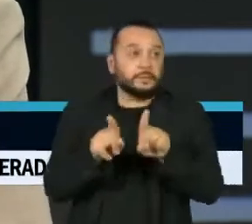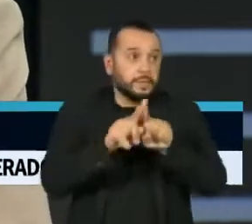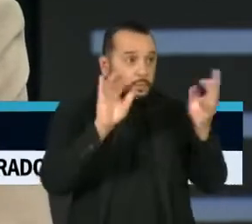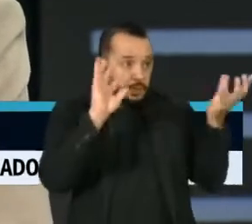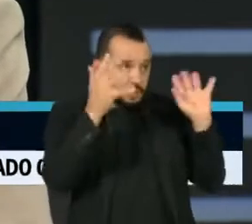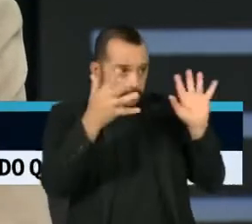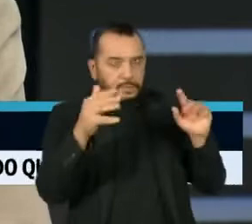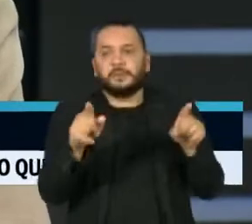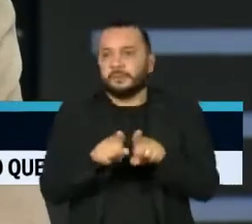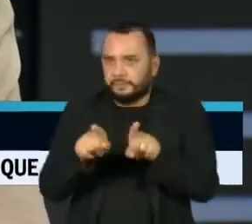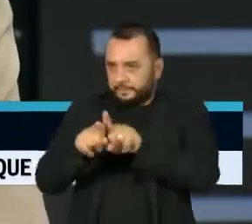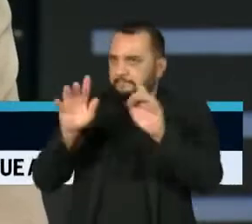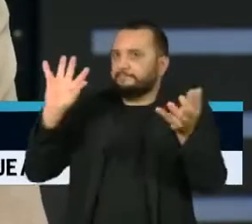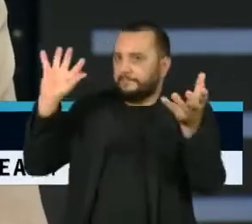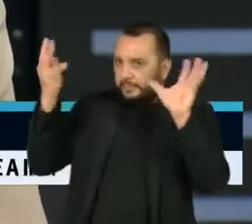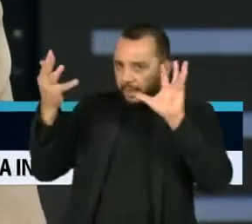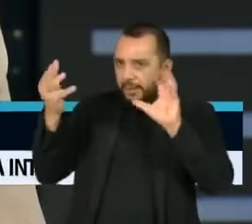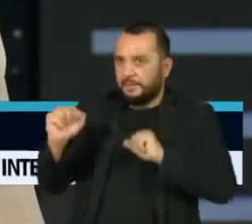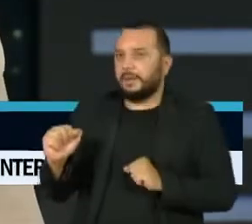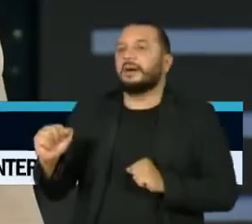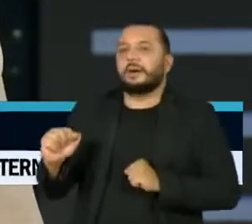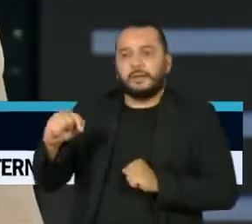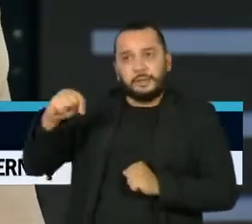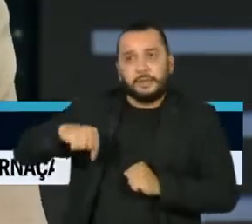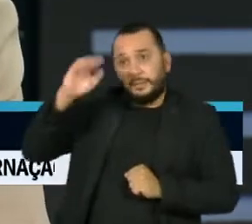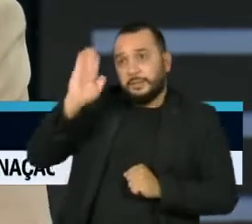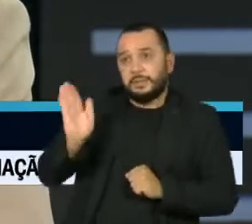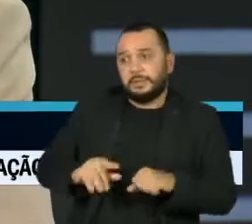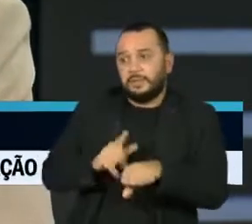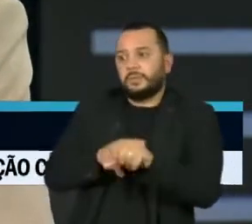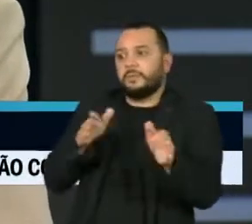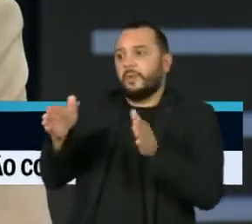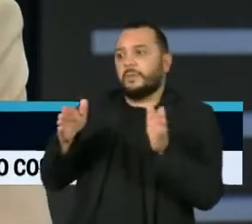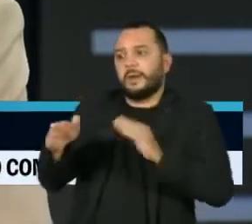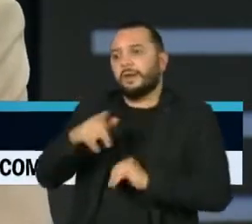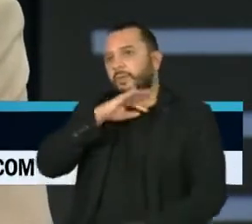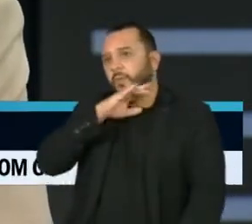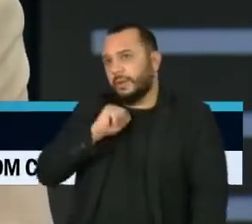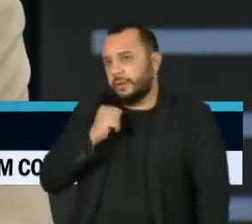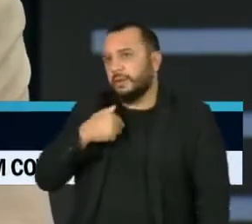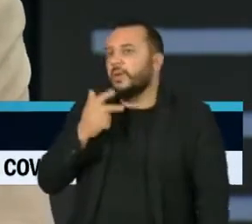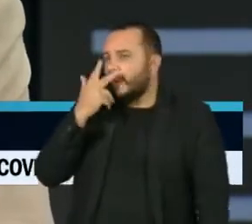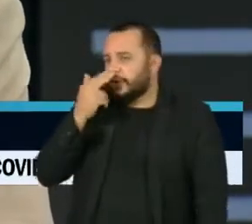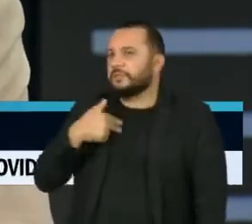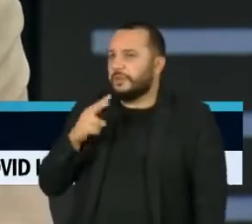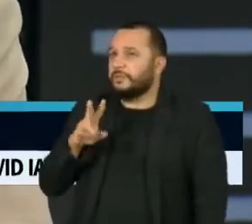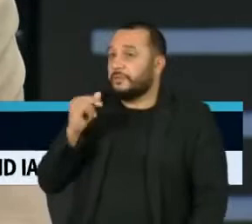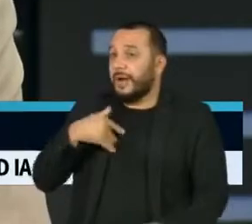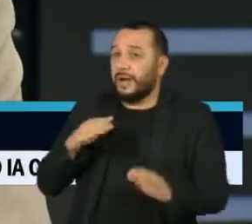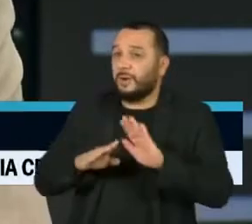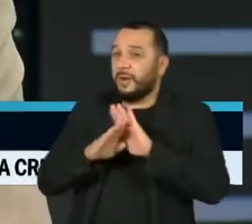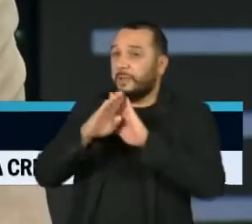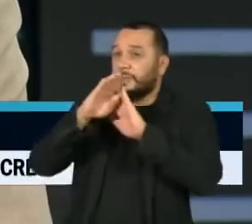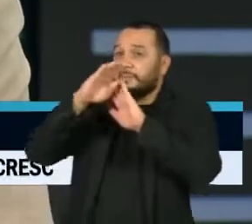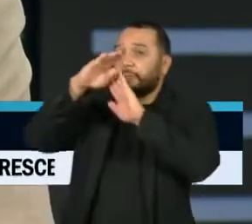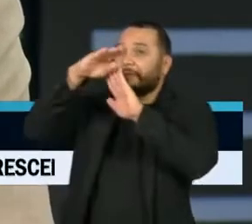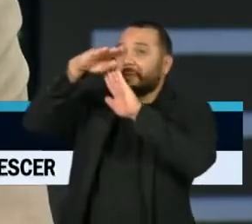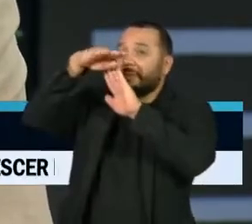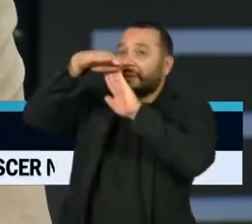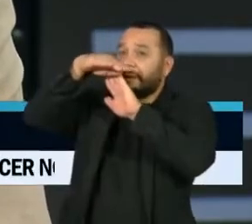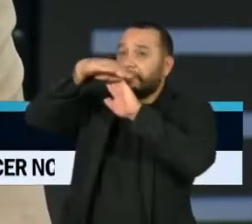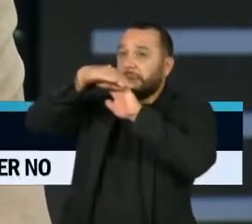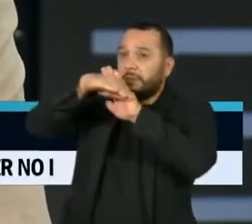clima então você pegou o momento aqui também um pouco ruim mas eu acho que vai arrefecer entrar numa curva alta que deve começar